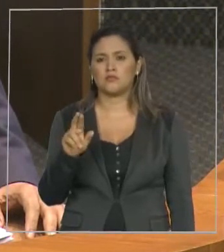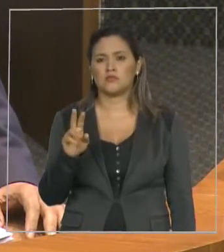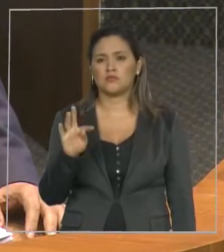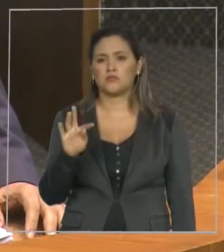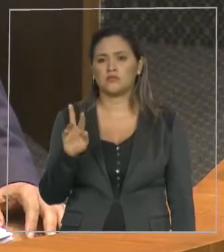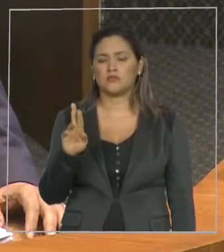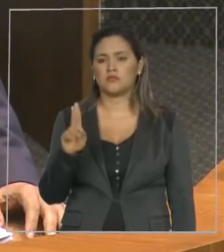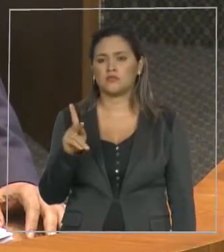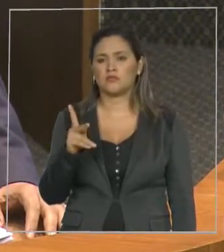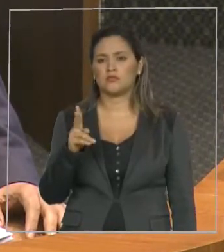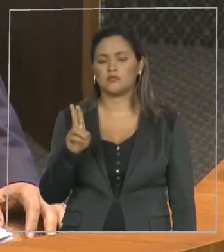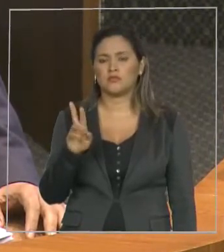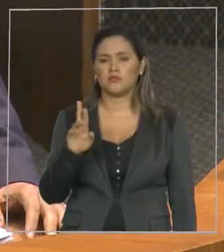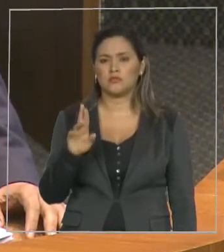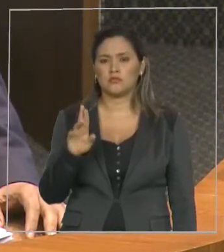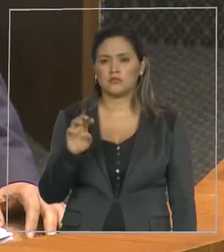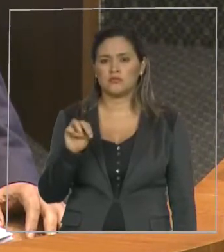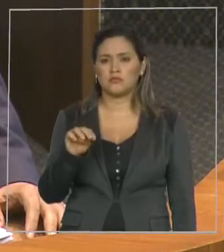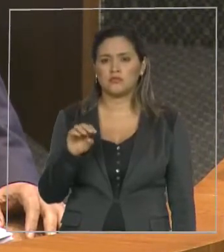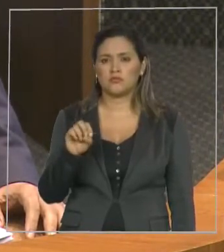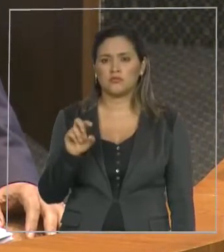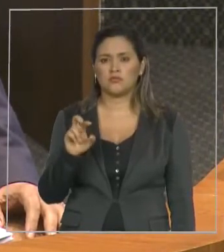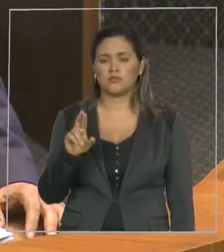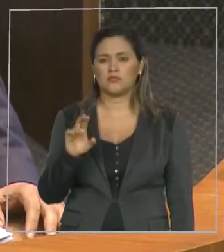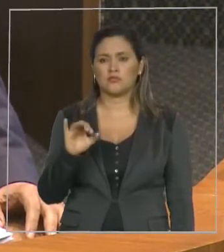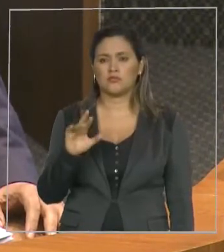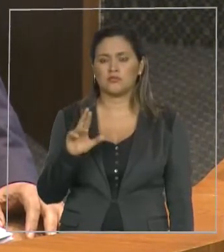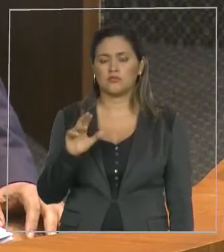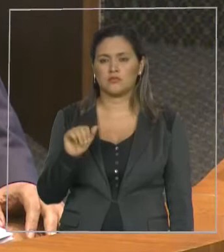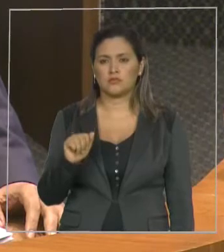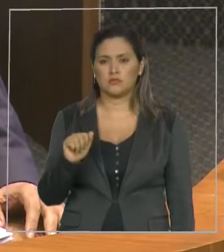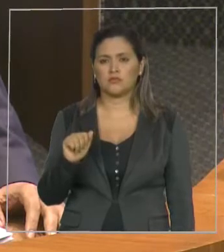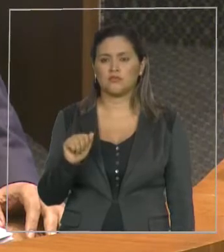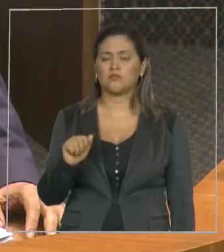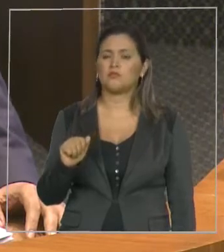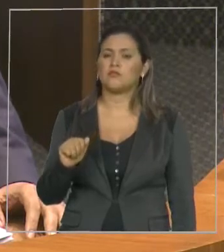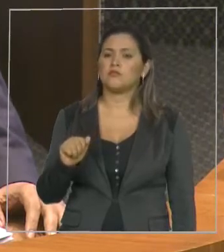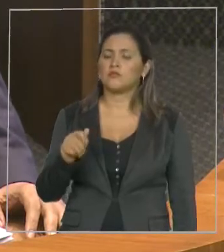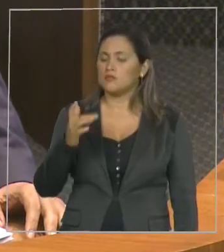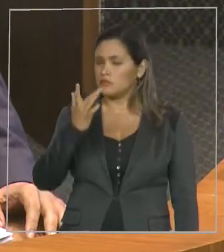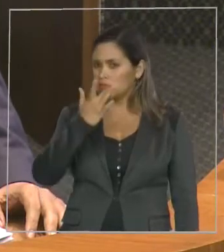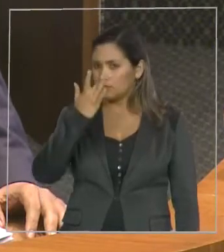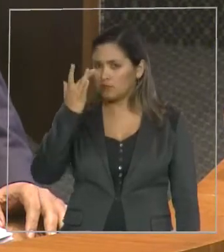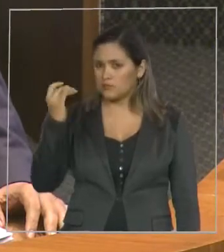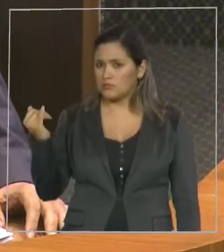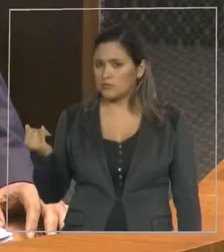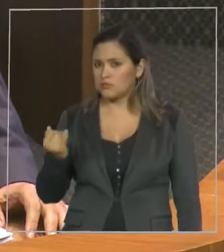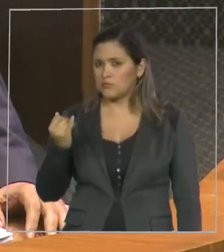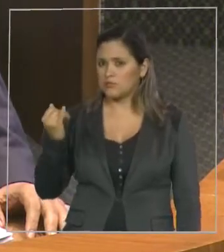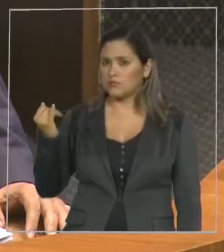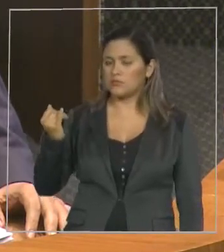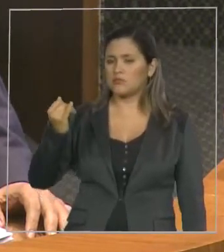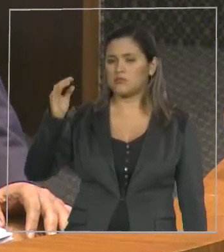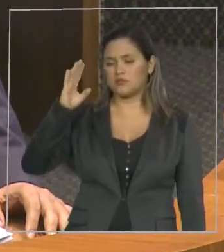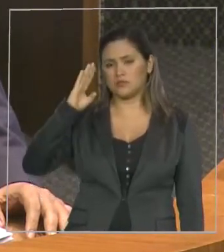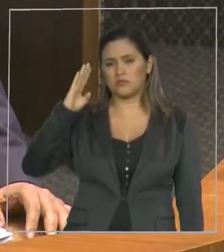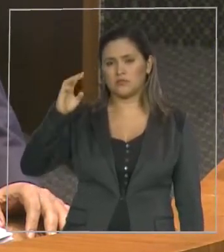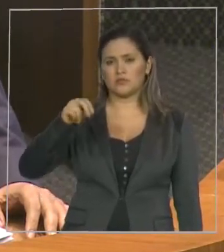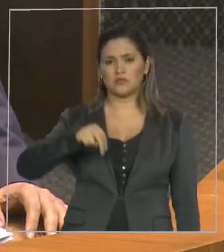e, sobretudo, do Nordeste. Porque é preciso se dizer que o PSB é um